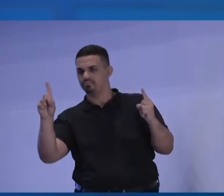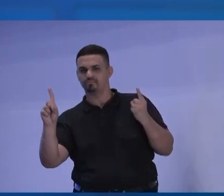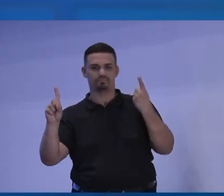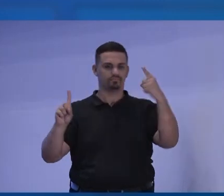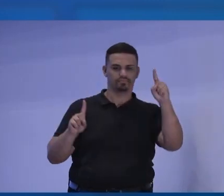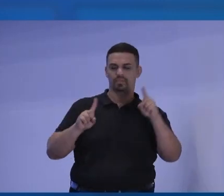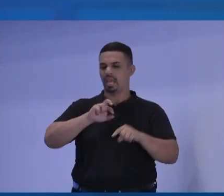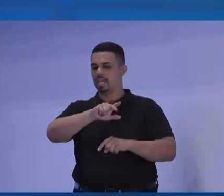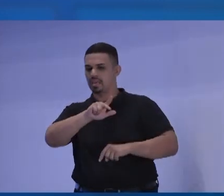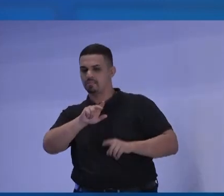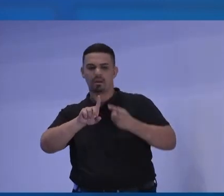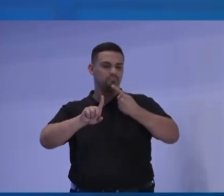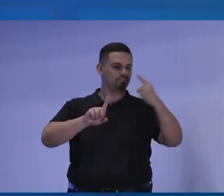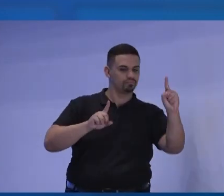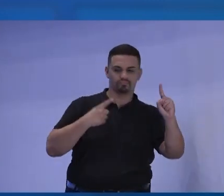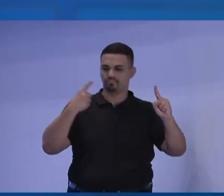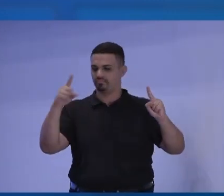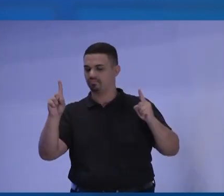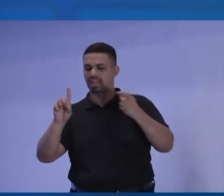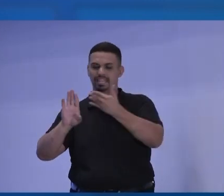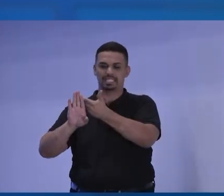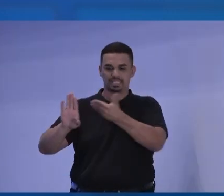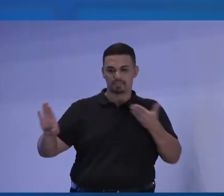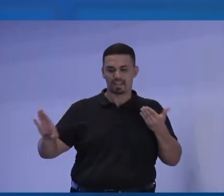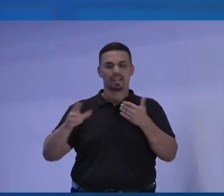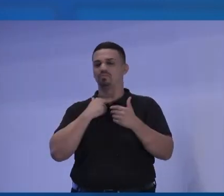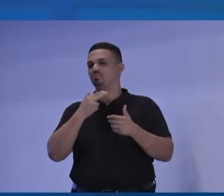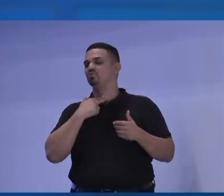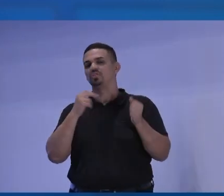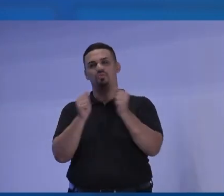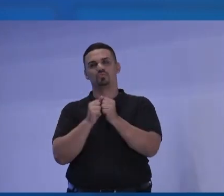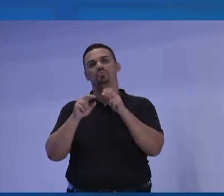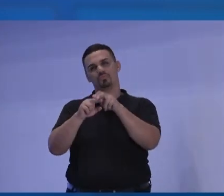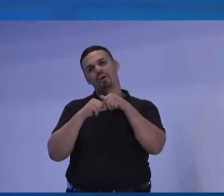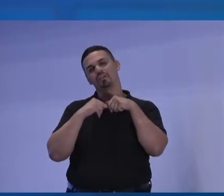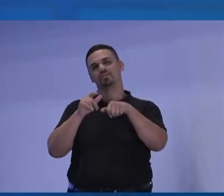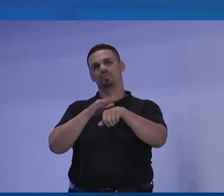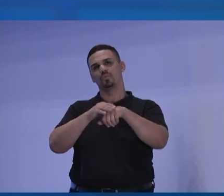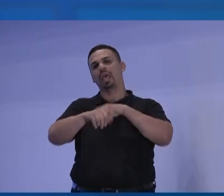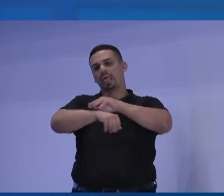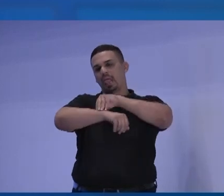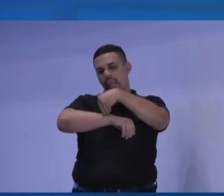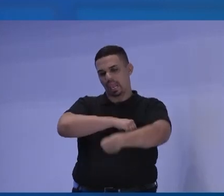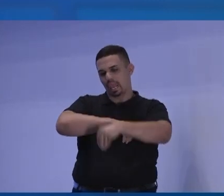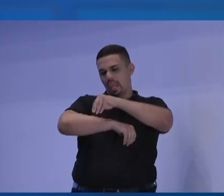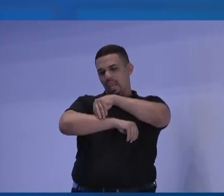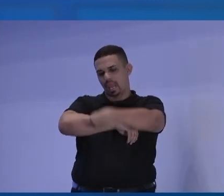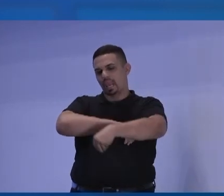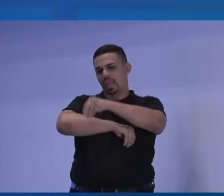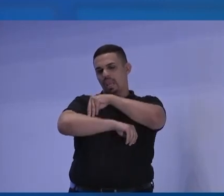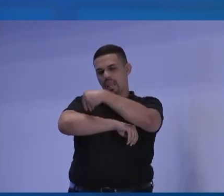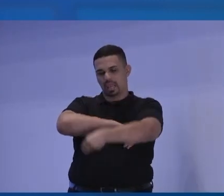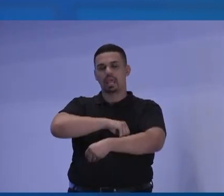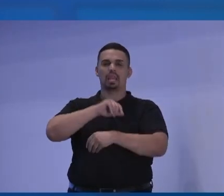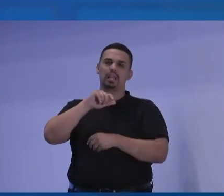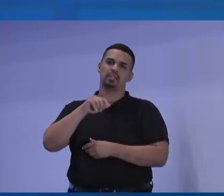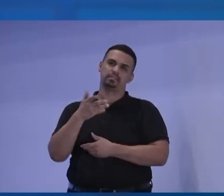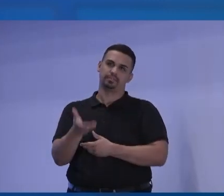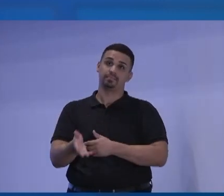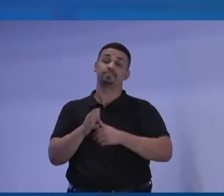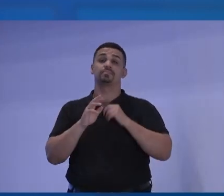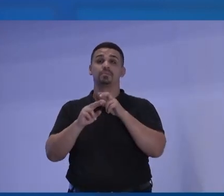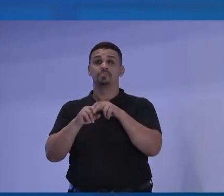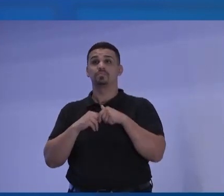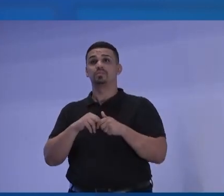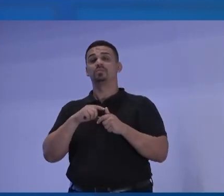irmãs, e essa internação compulsória persistiu por muitos anos, até 62. Então, foram quase 40 anos de